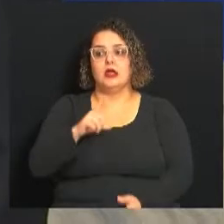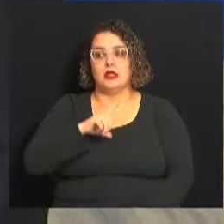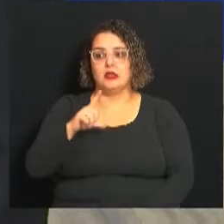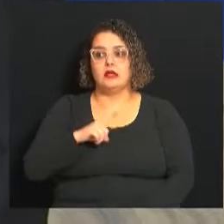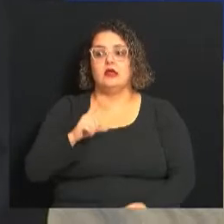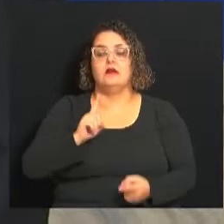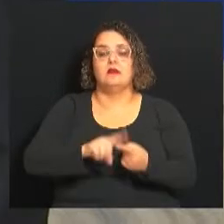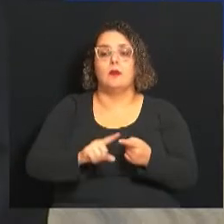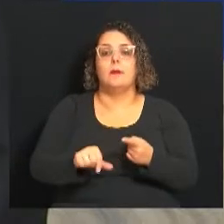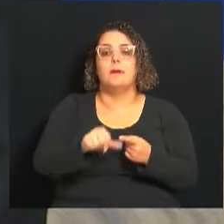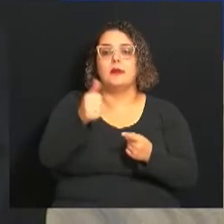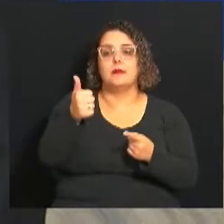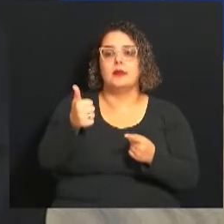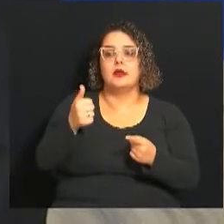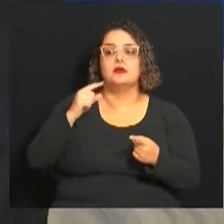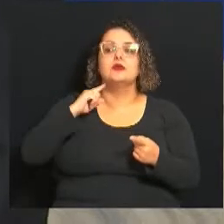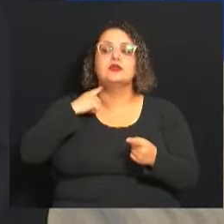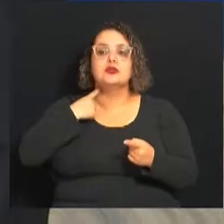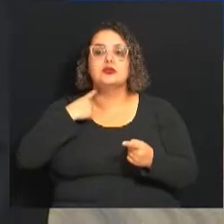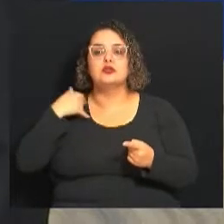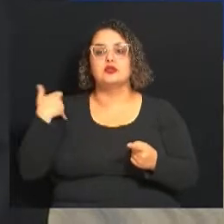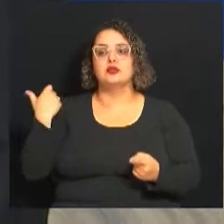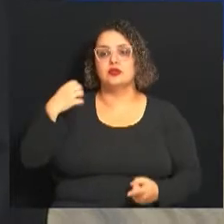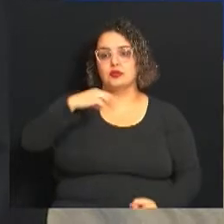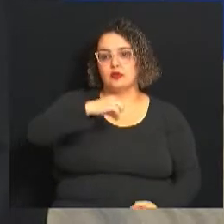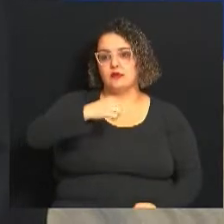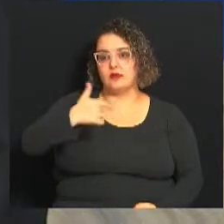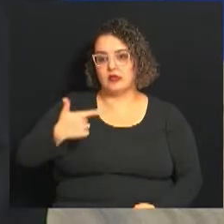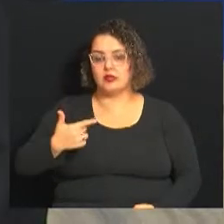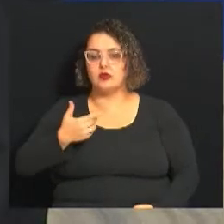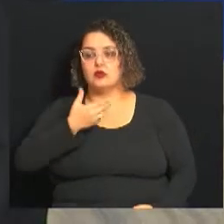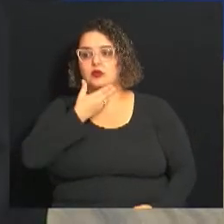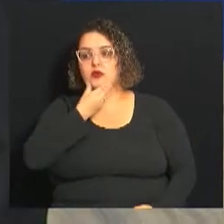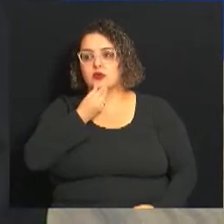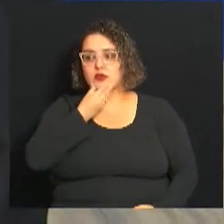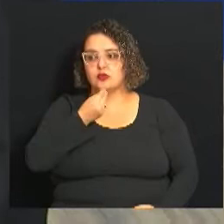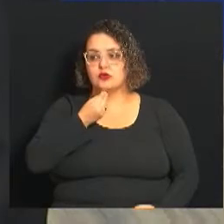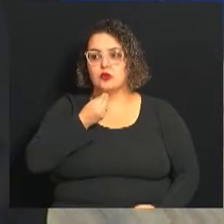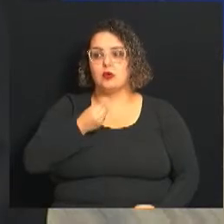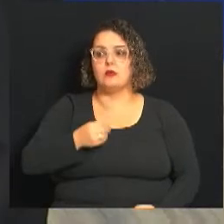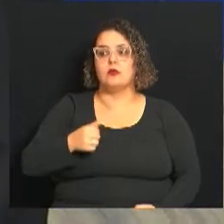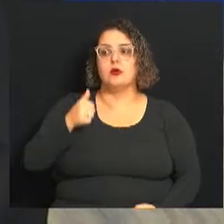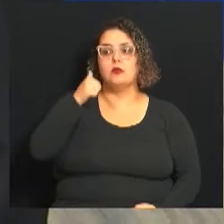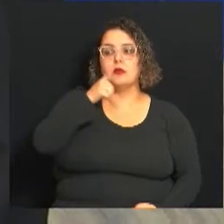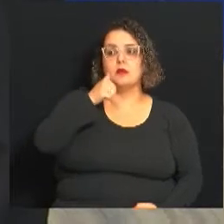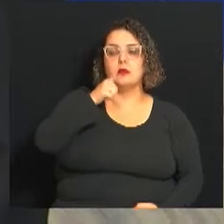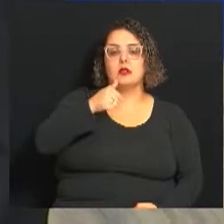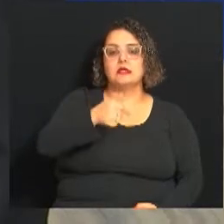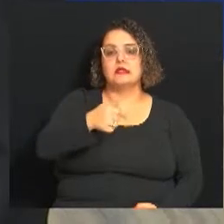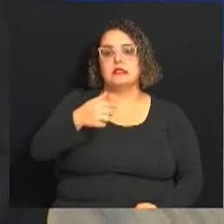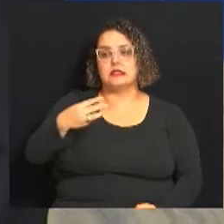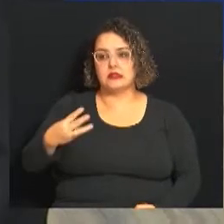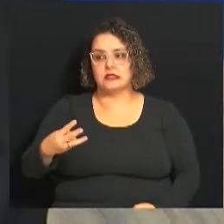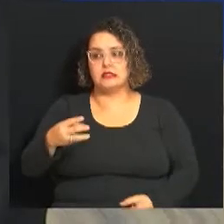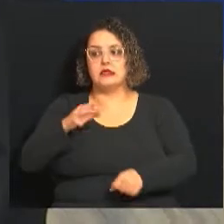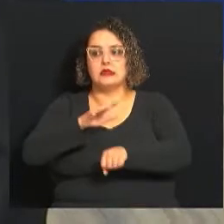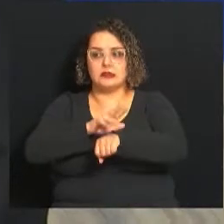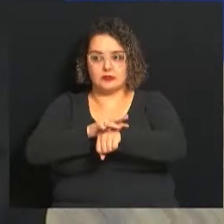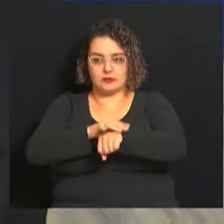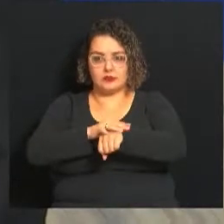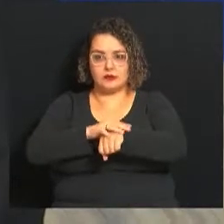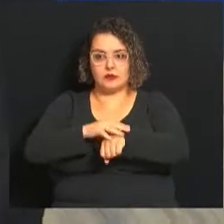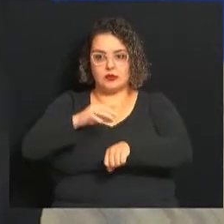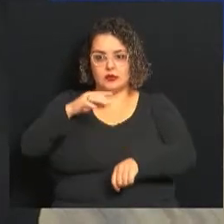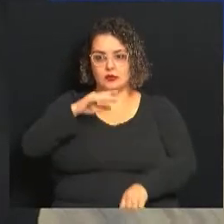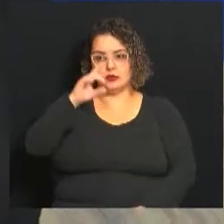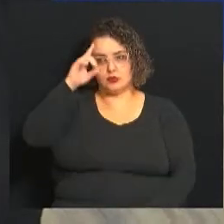de maio, de um homem de 92 anos e uma mulher de 73 anos que tinha comorbidades e faleceu no dia 2 de maio.